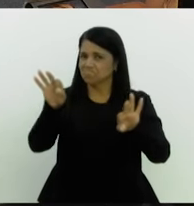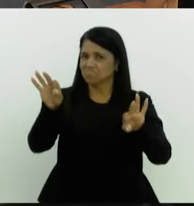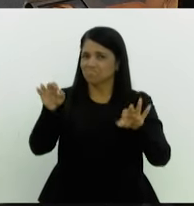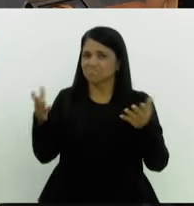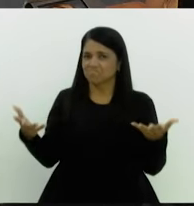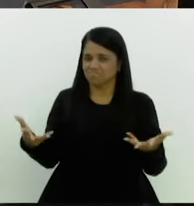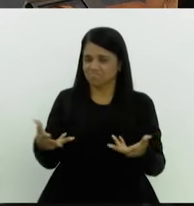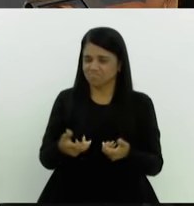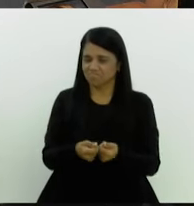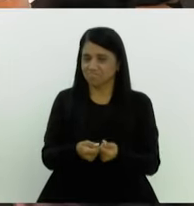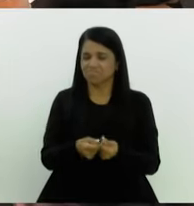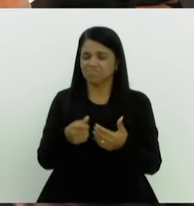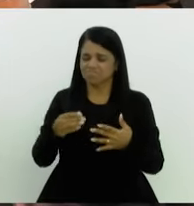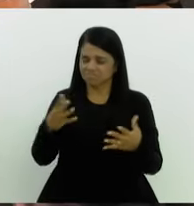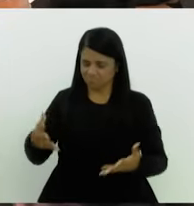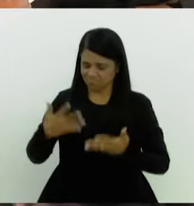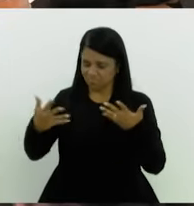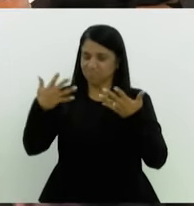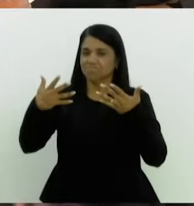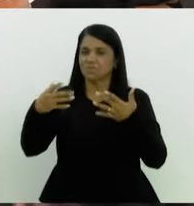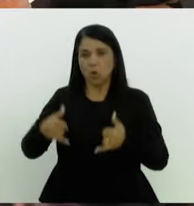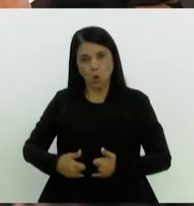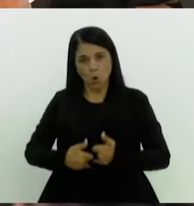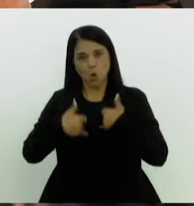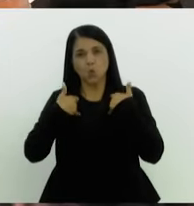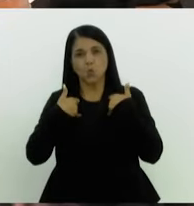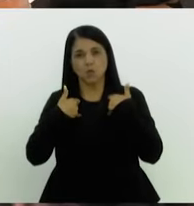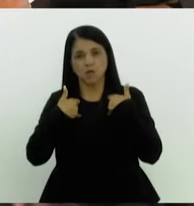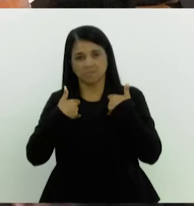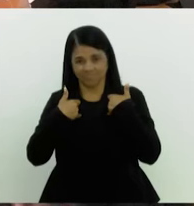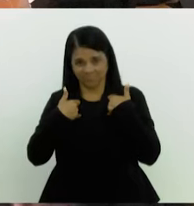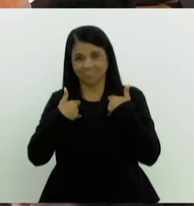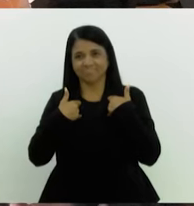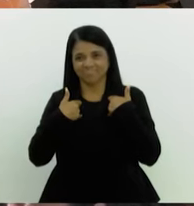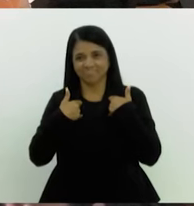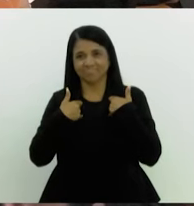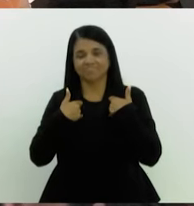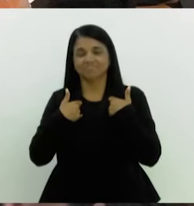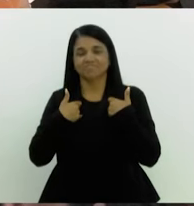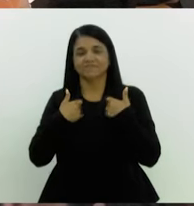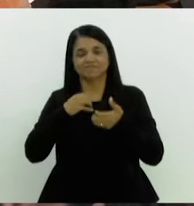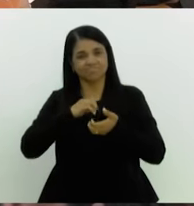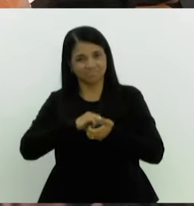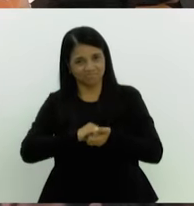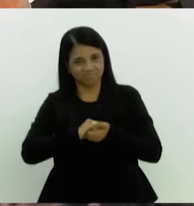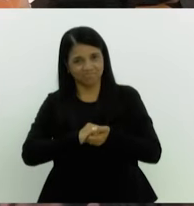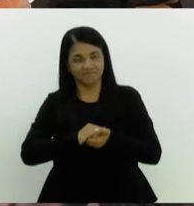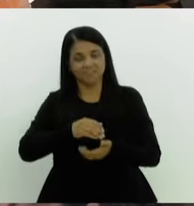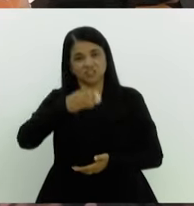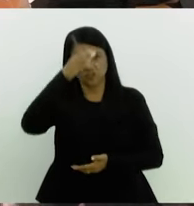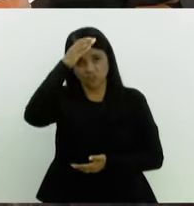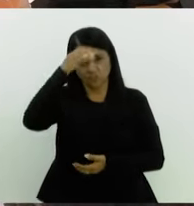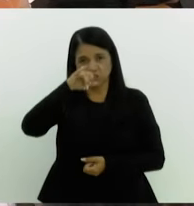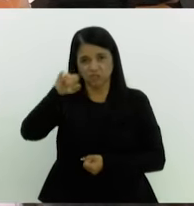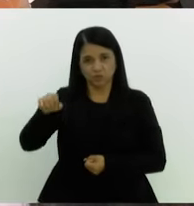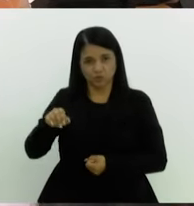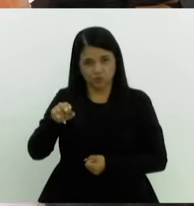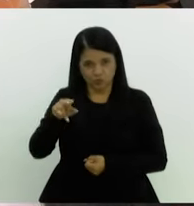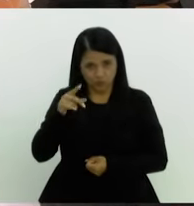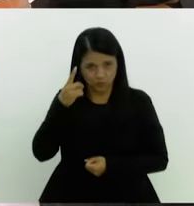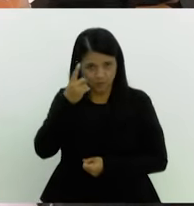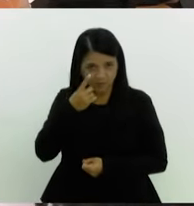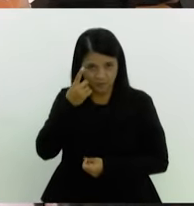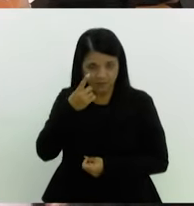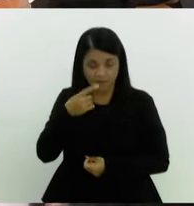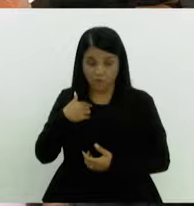representa que nos inspira que nos orgulha quero deixar meu cumprimento aqui a tia Ju que tá presidindo essa mesa deputada Vou esperar o